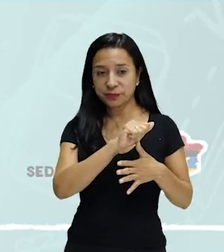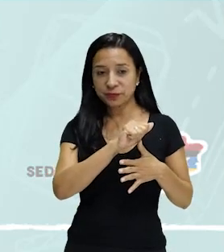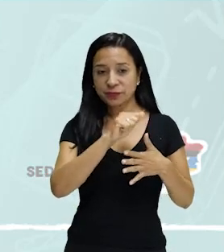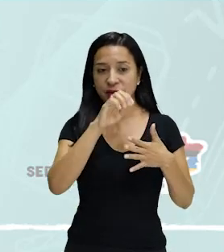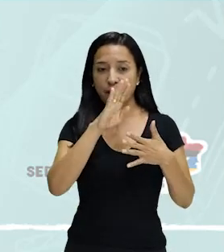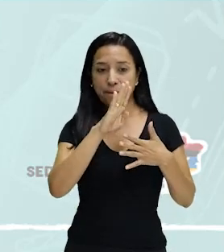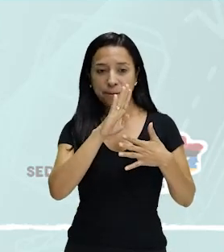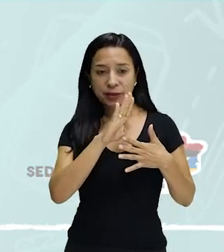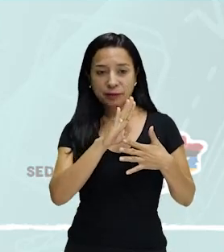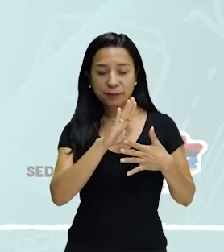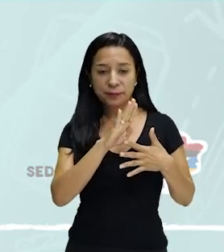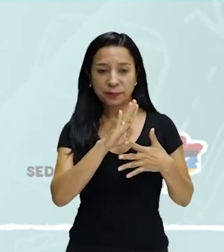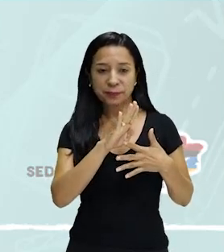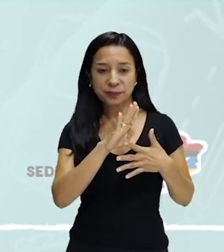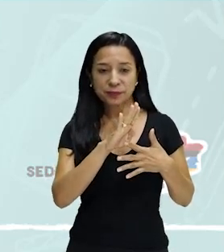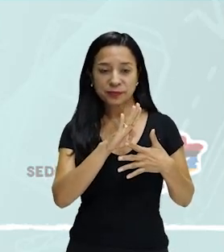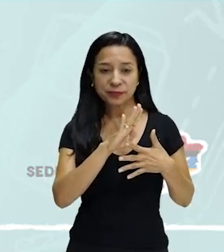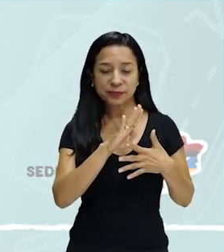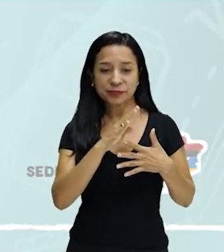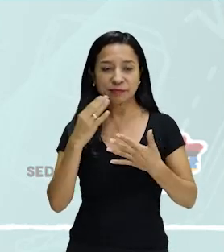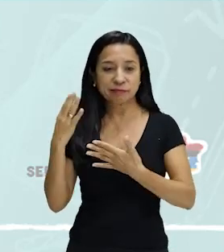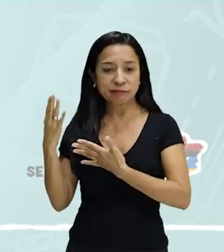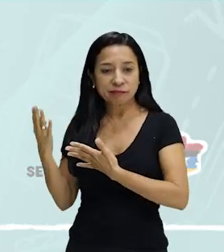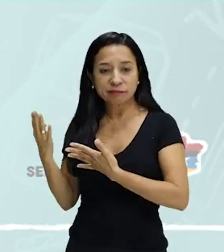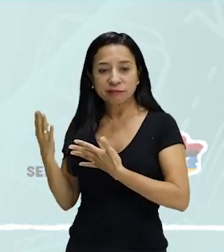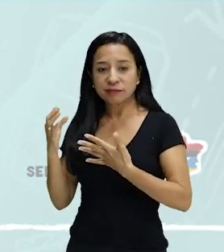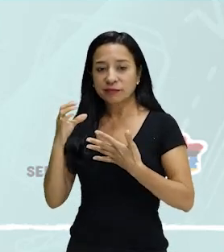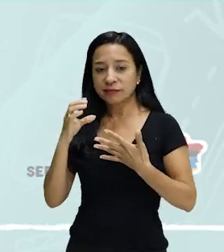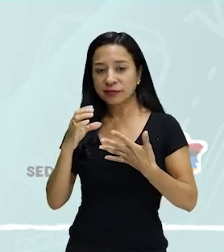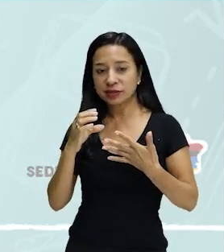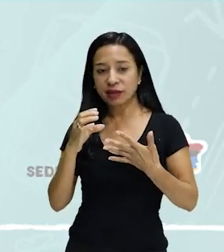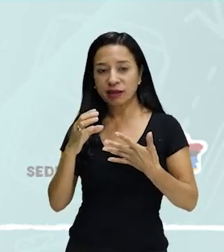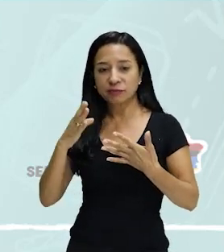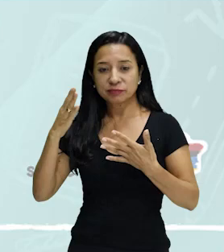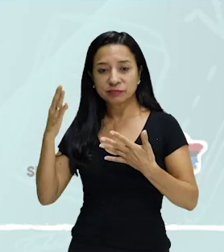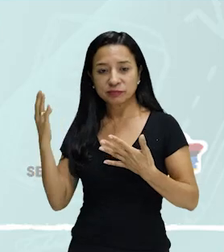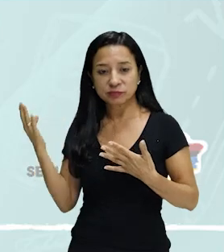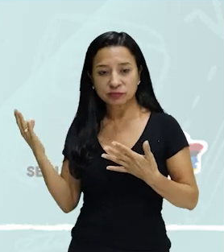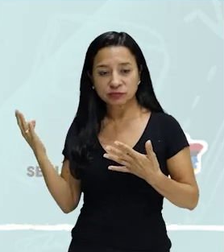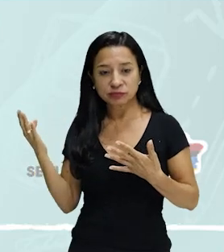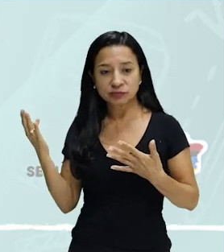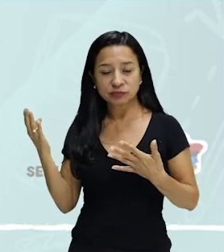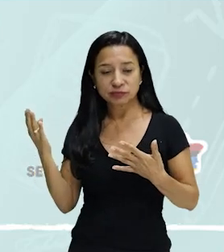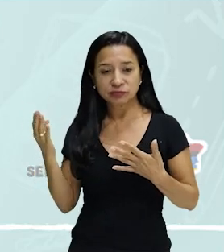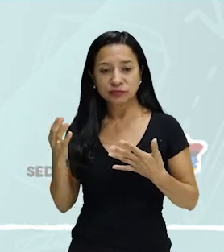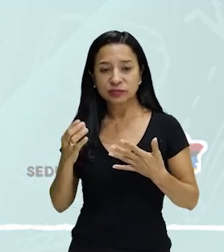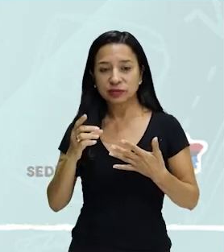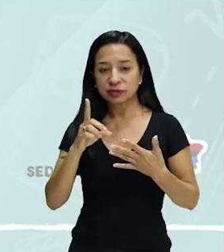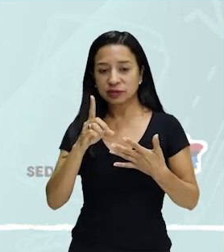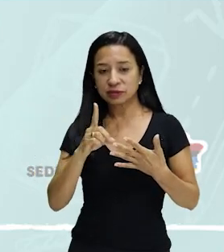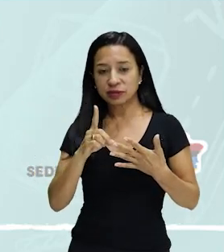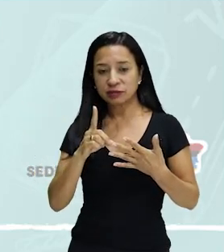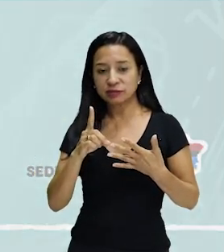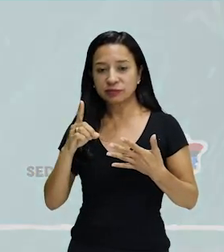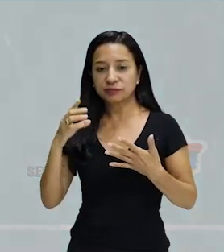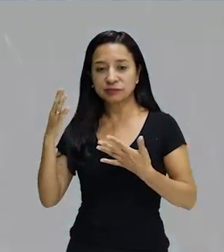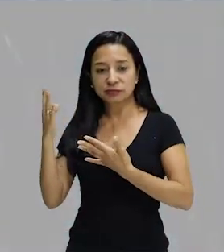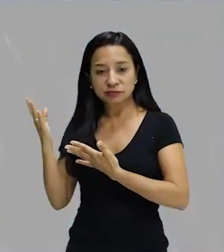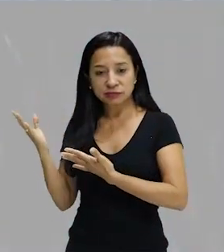Levei-o para o médico esta semana. Gostamos deste novo filme. Fui no cinema